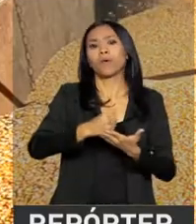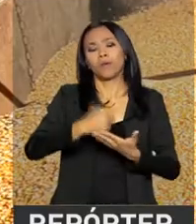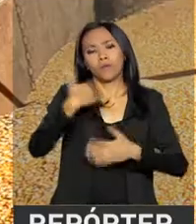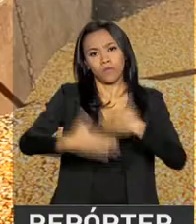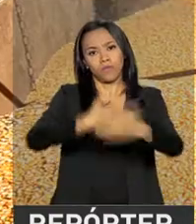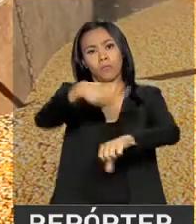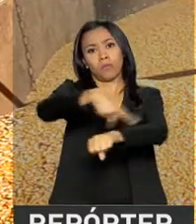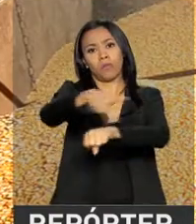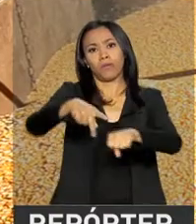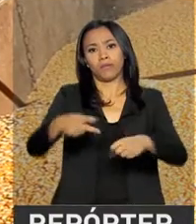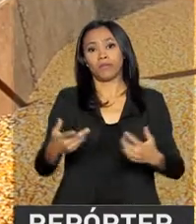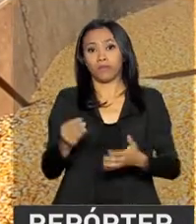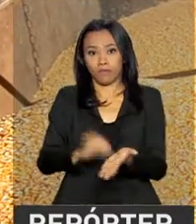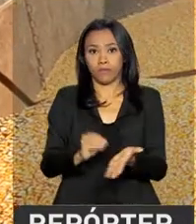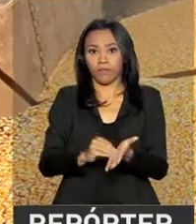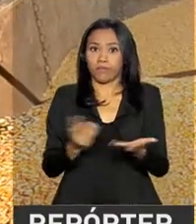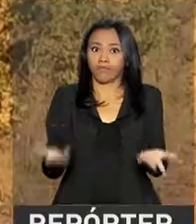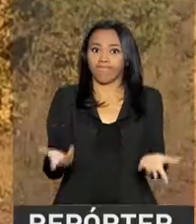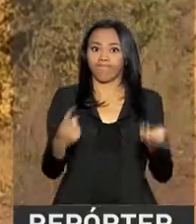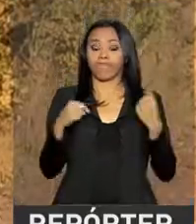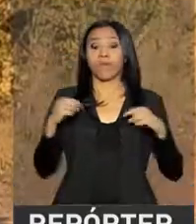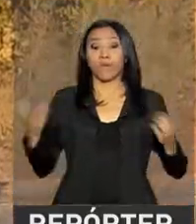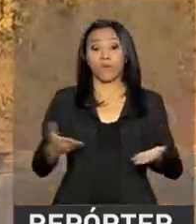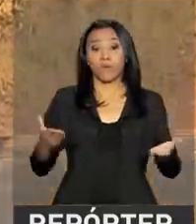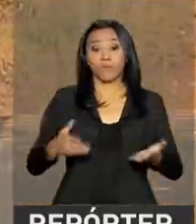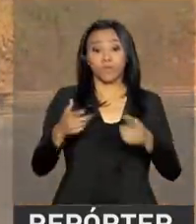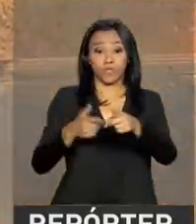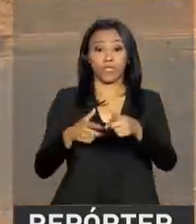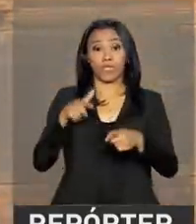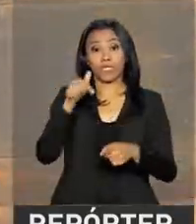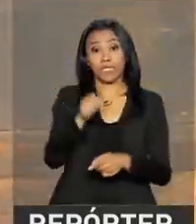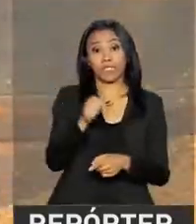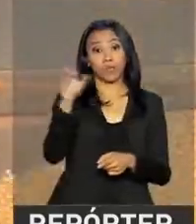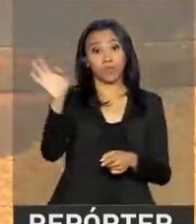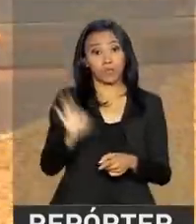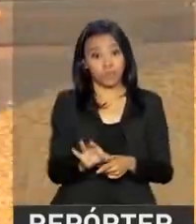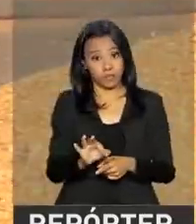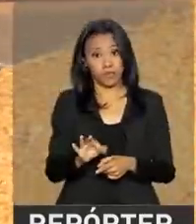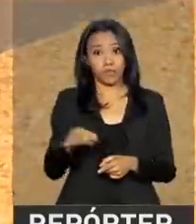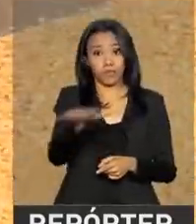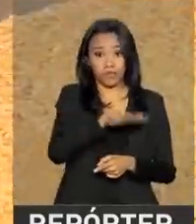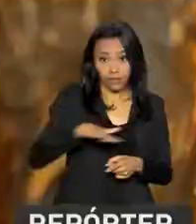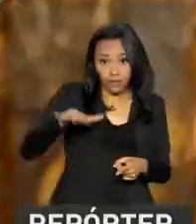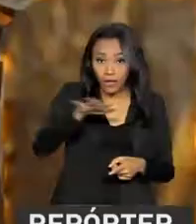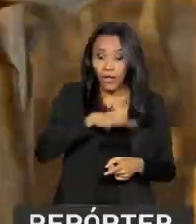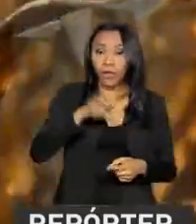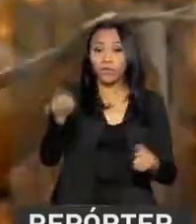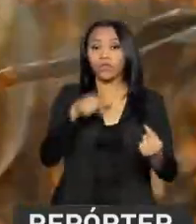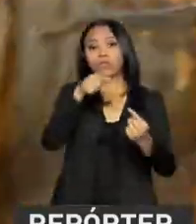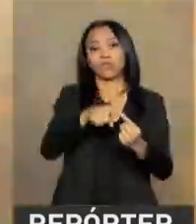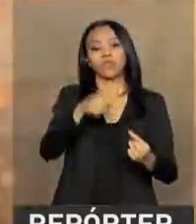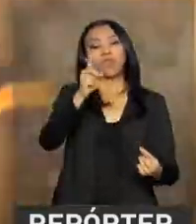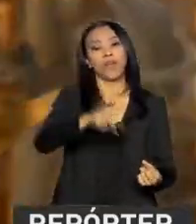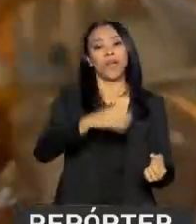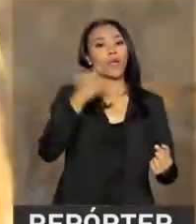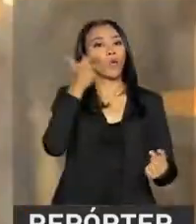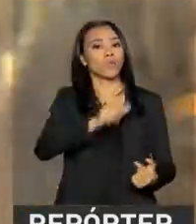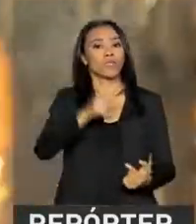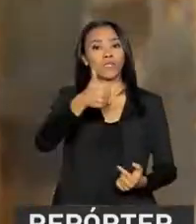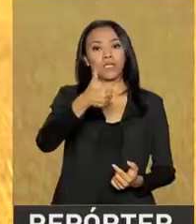hoje o brasil domina quase 7 por cento do mercado mundial do agronegócio a meta é chegar a 10% até